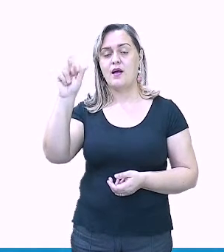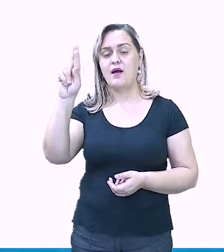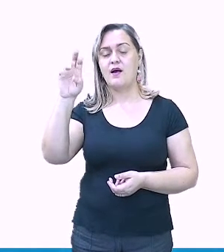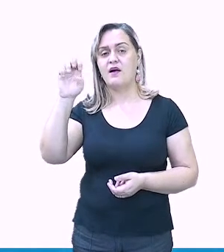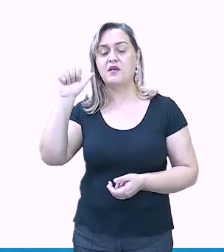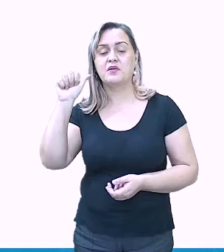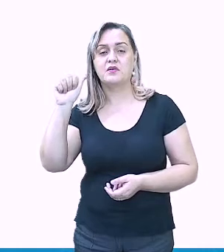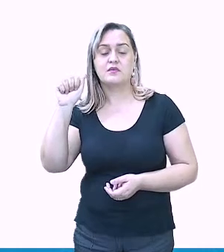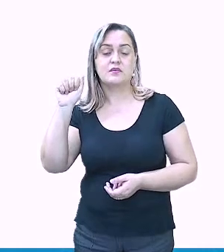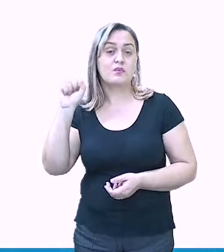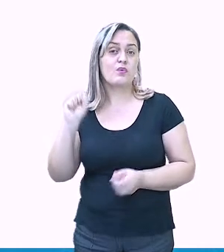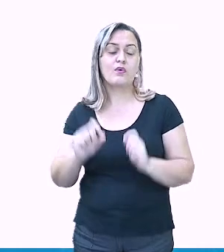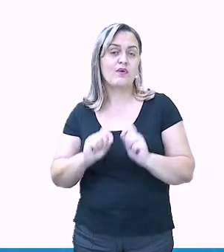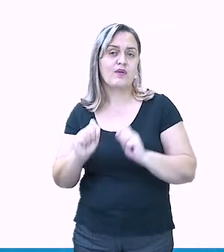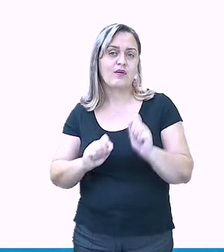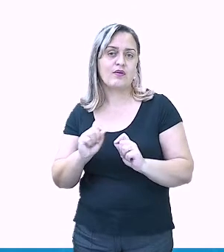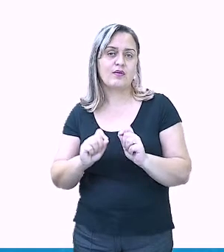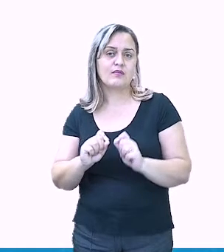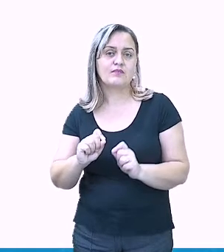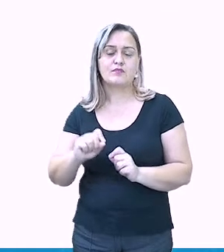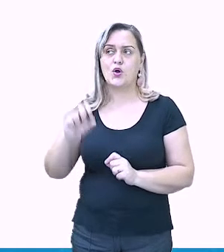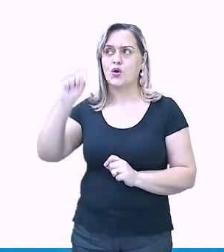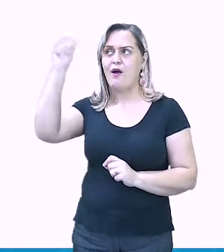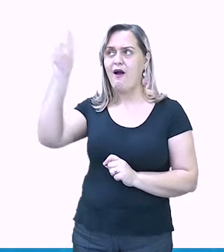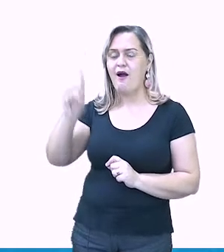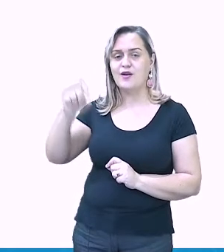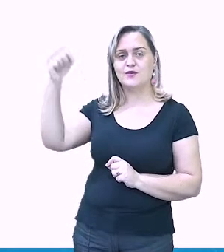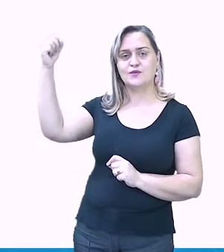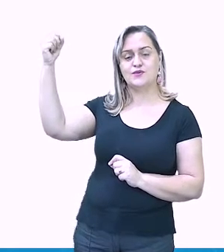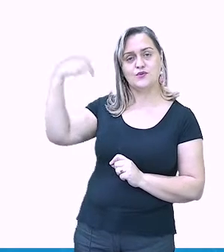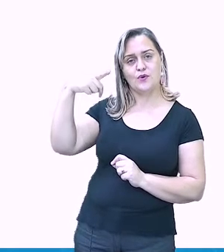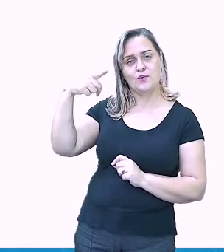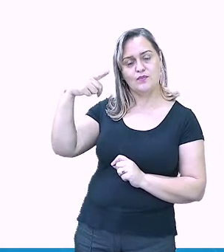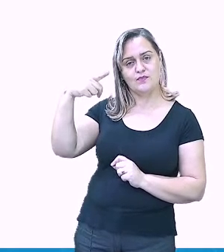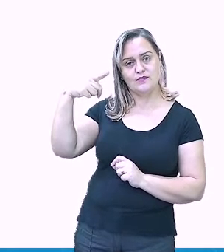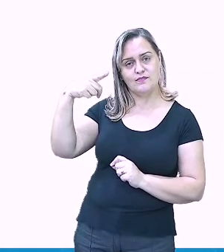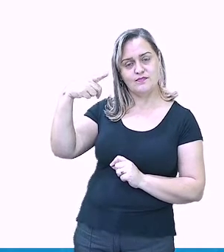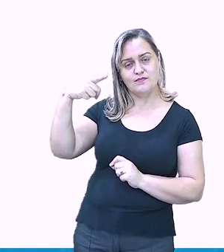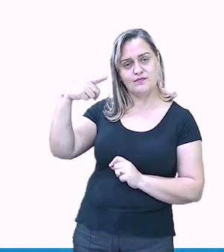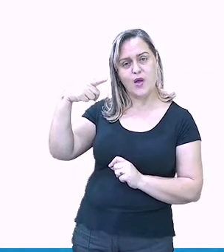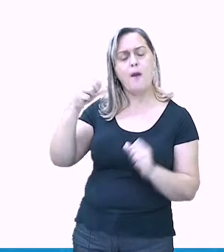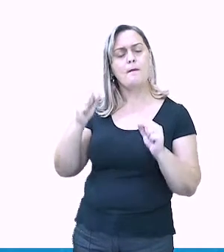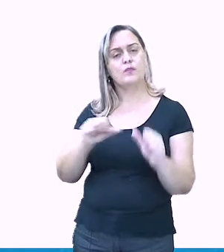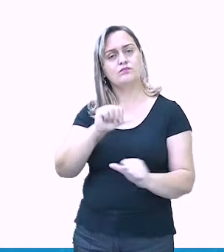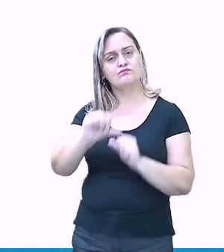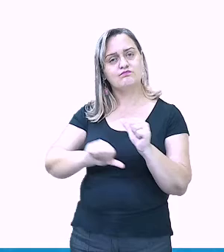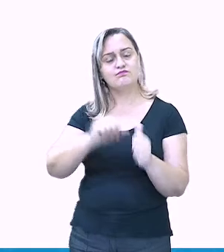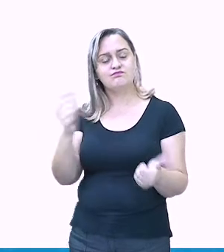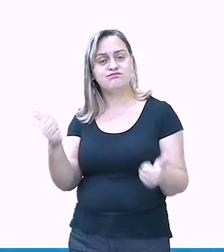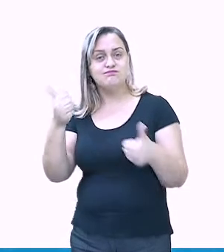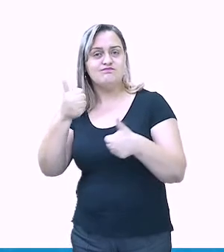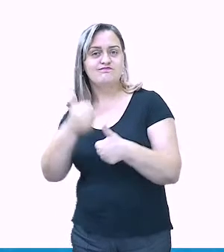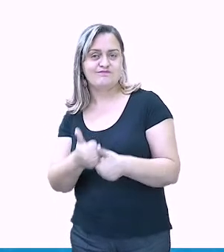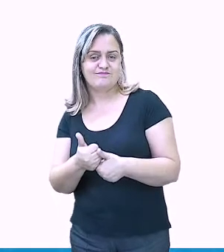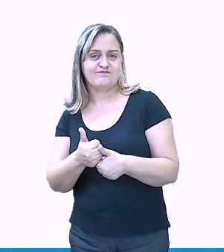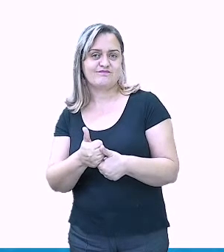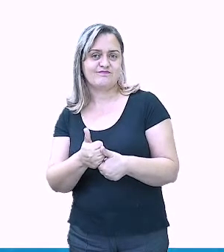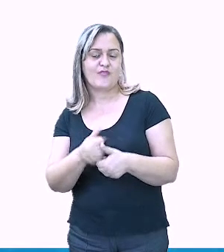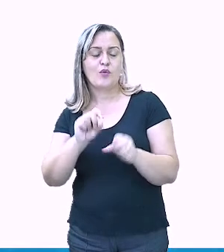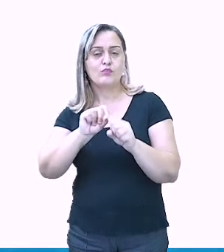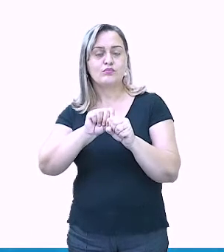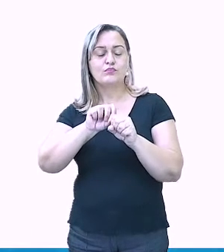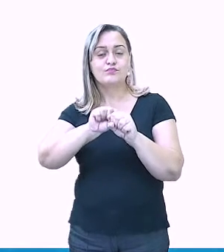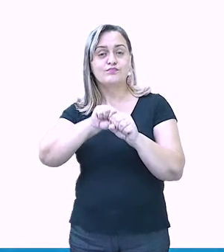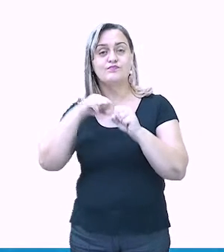de cidade, da cidade. Se utilizássemos as locuções